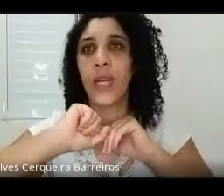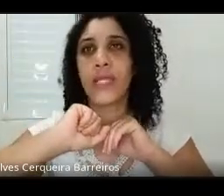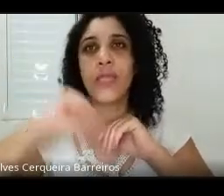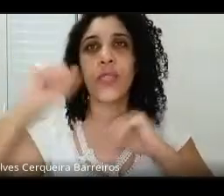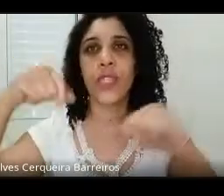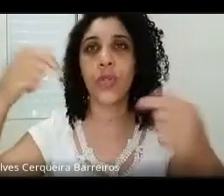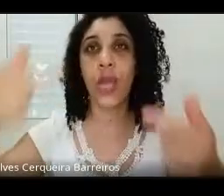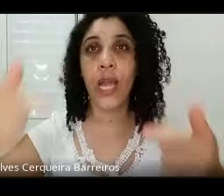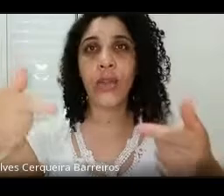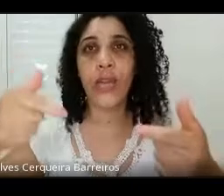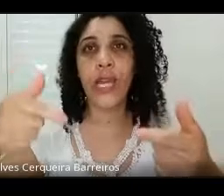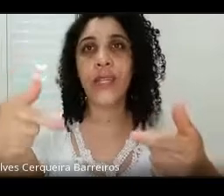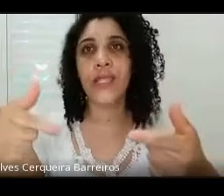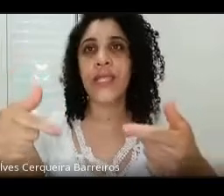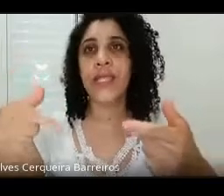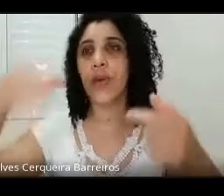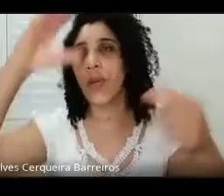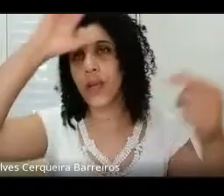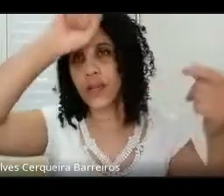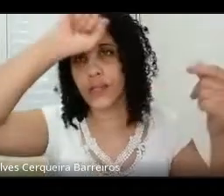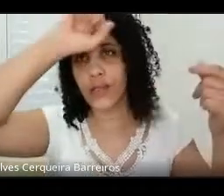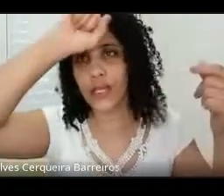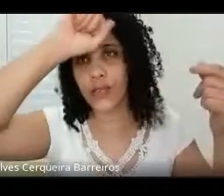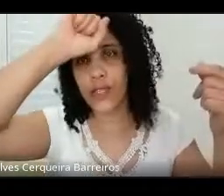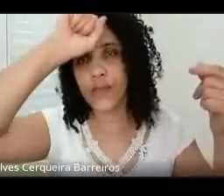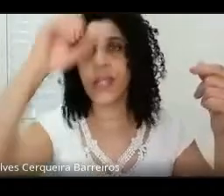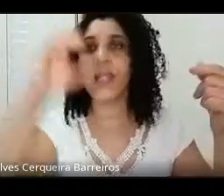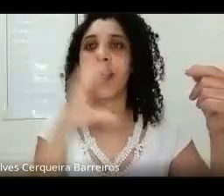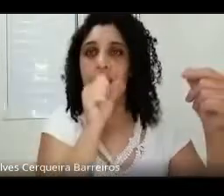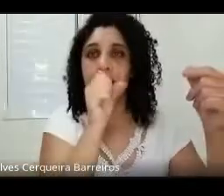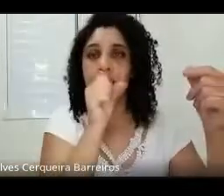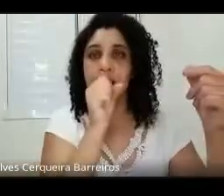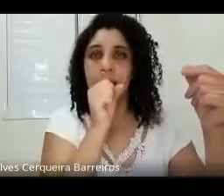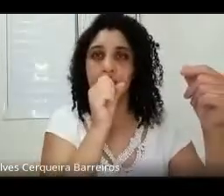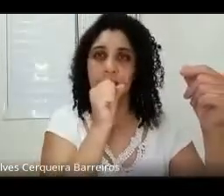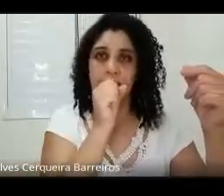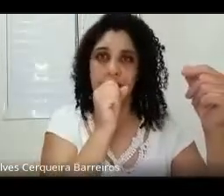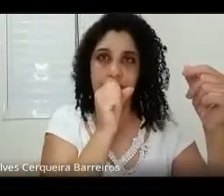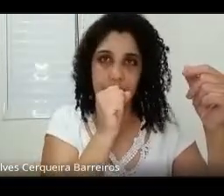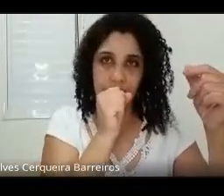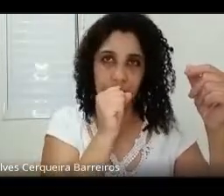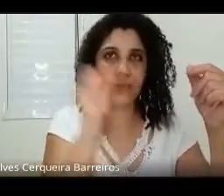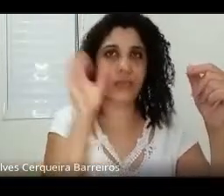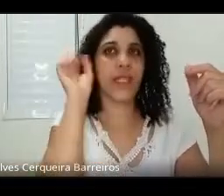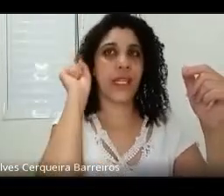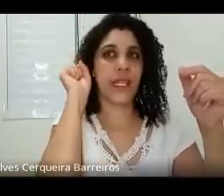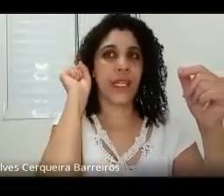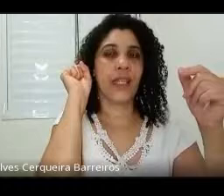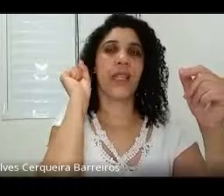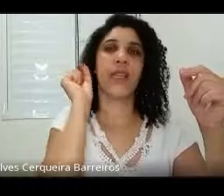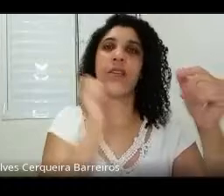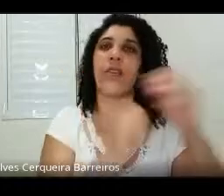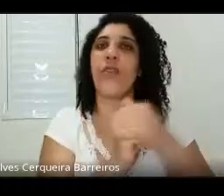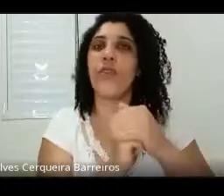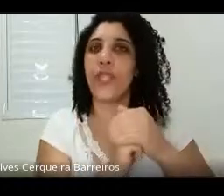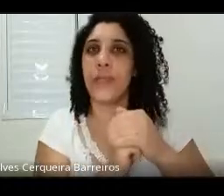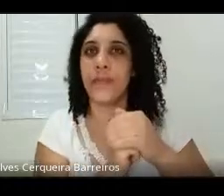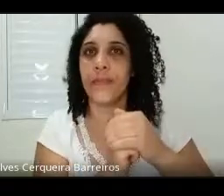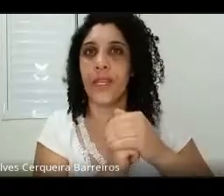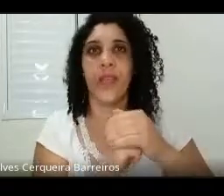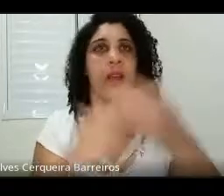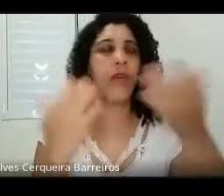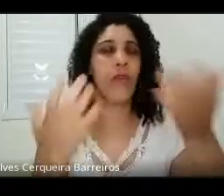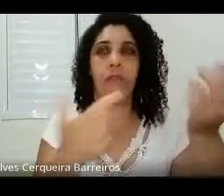a locação, ou seja, o local que eu realizo esse sinal. Então, aqui eu faço aprender, aqui, sábado. E aqui,